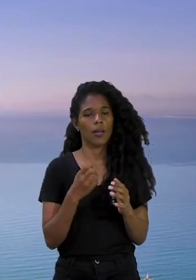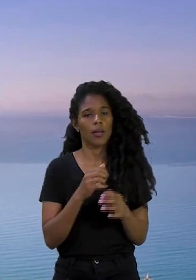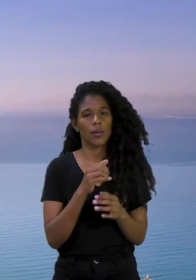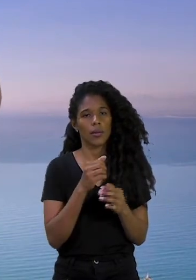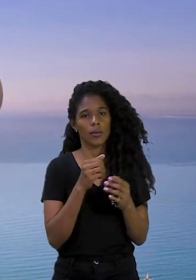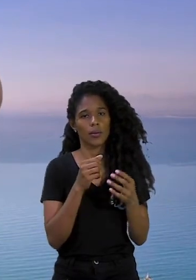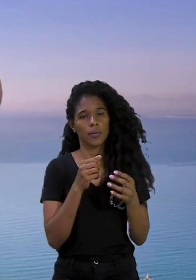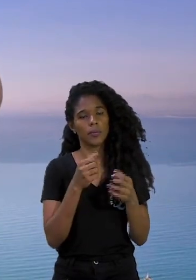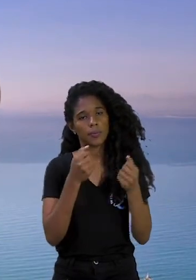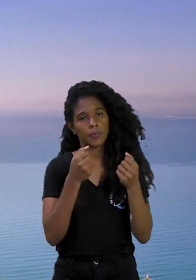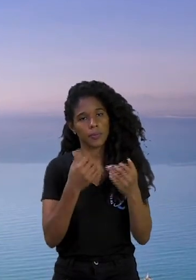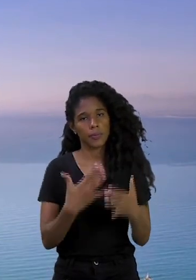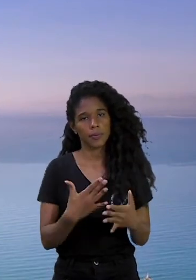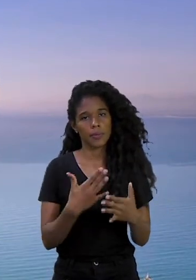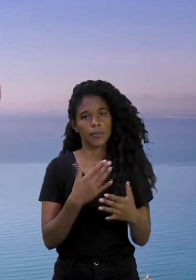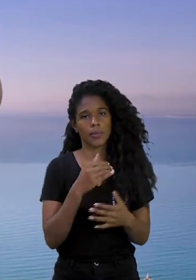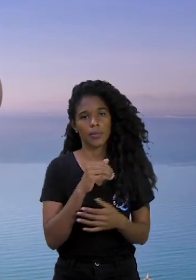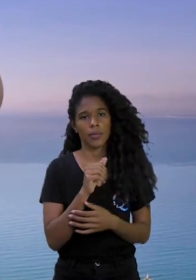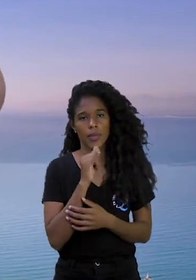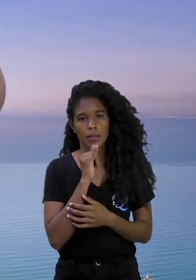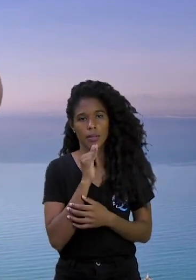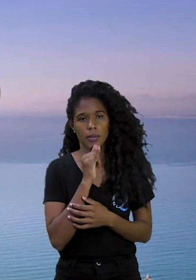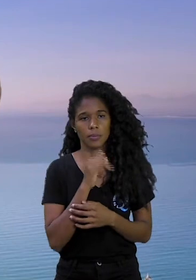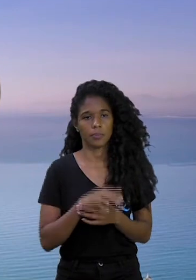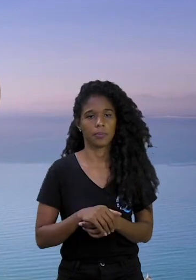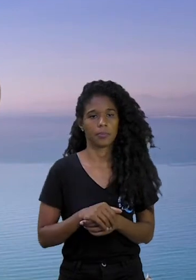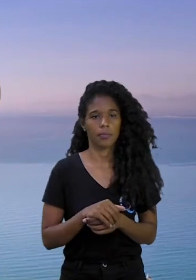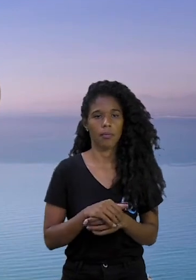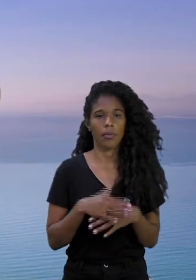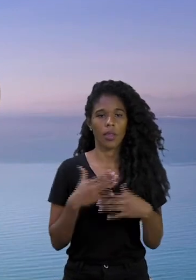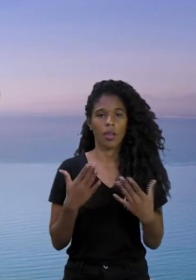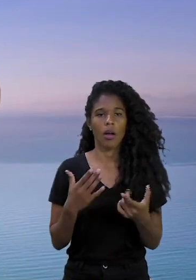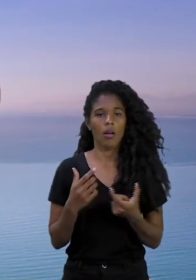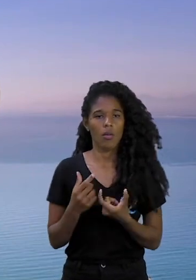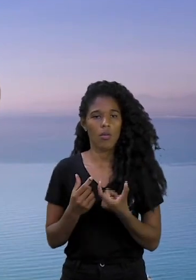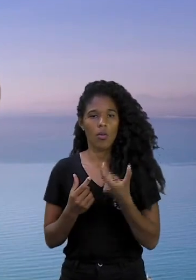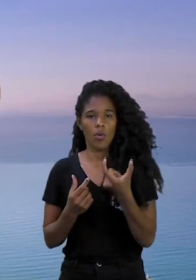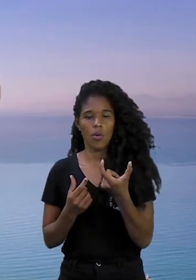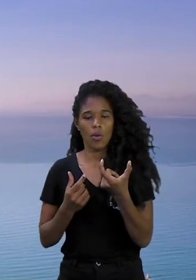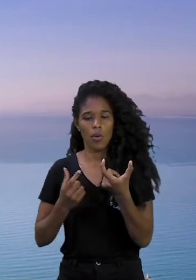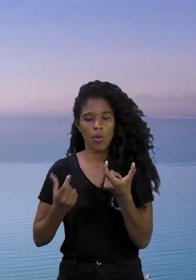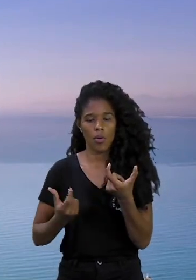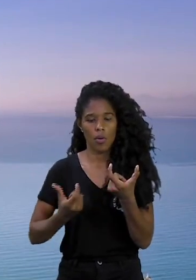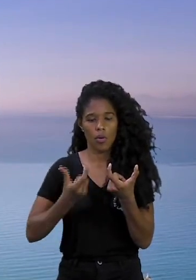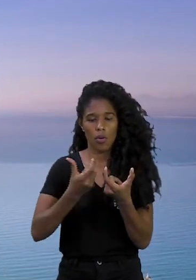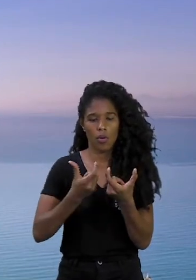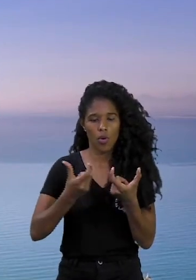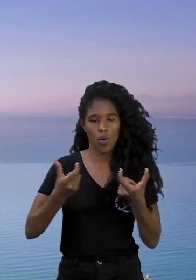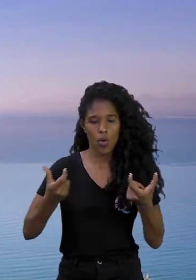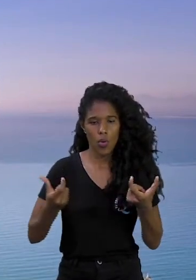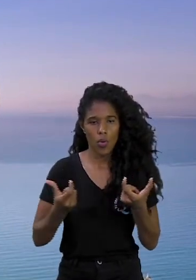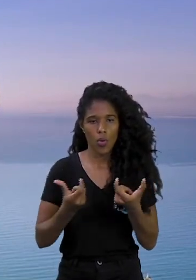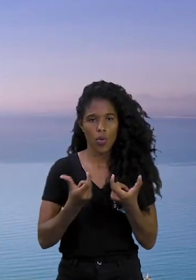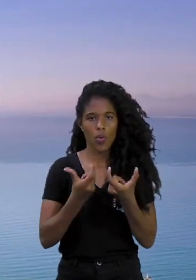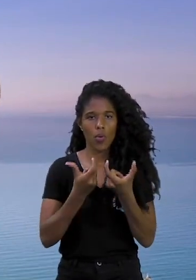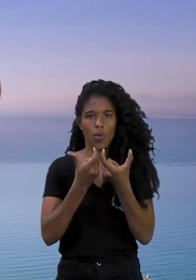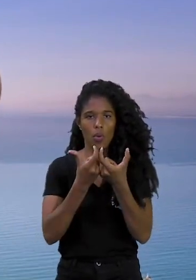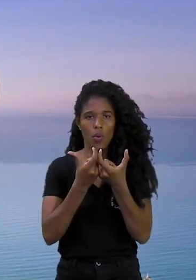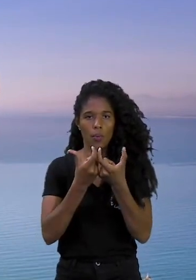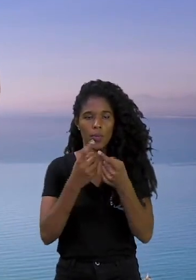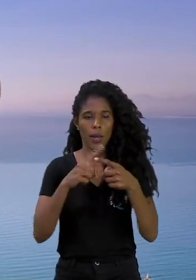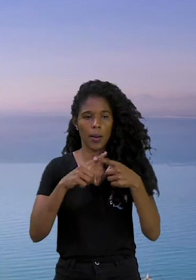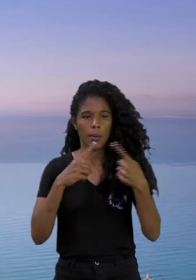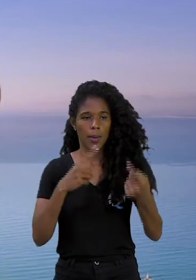eu juntar duas palavras, né? Uma que tem significados diferentes, mas quando eu junto